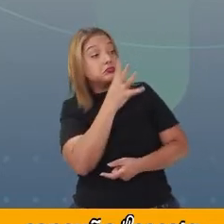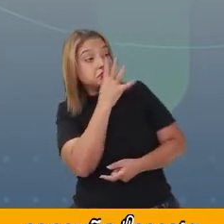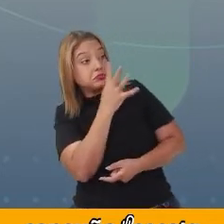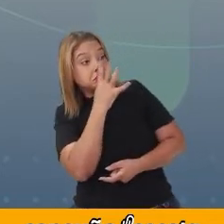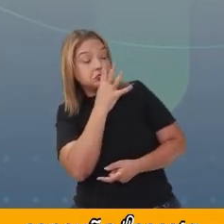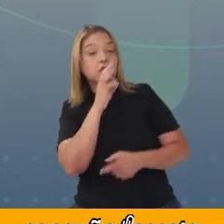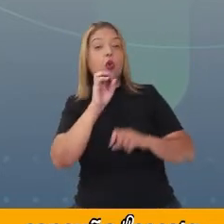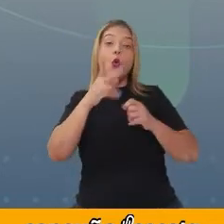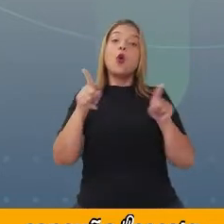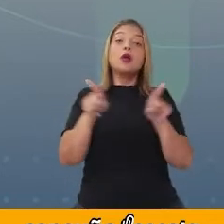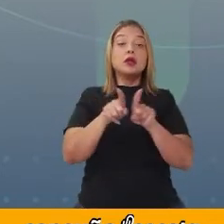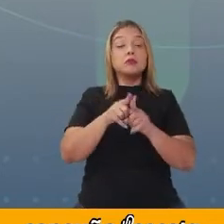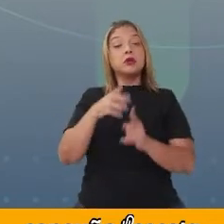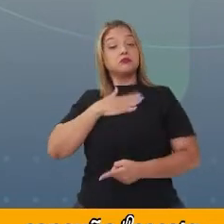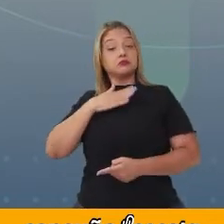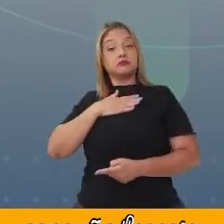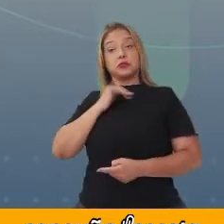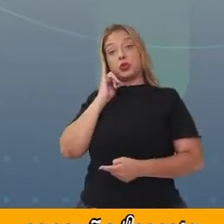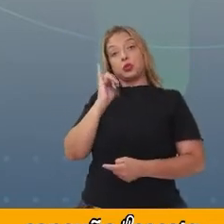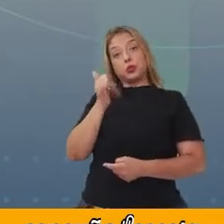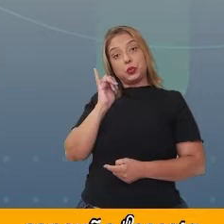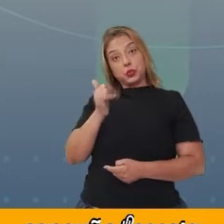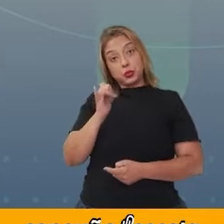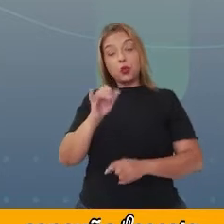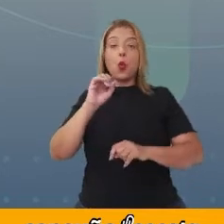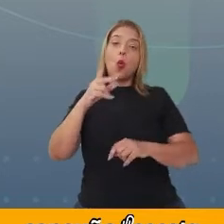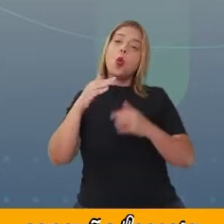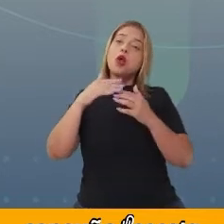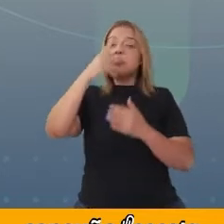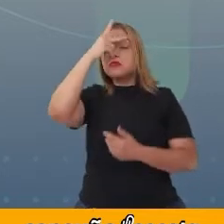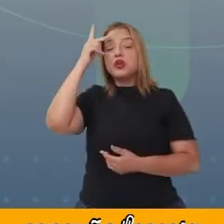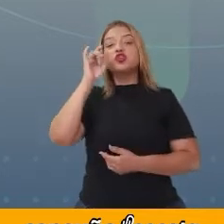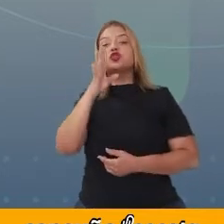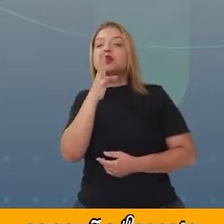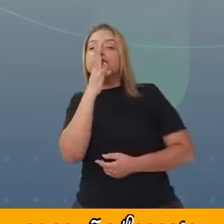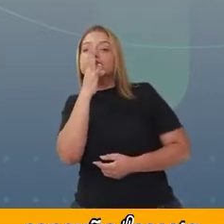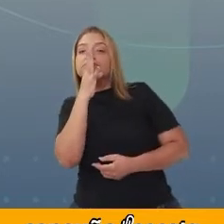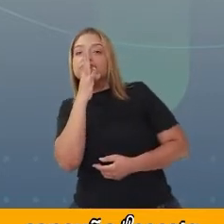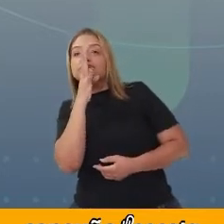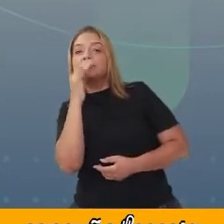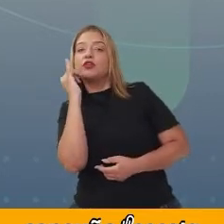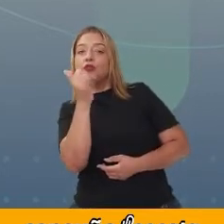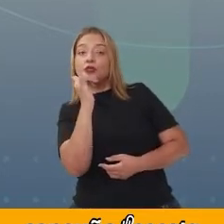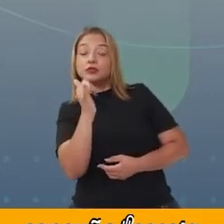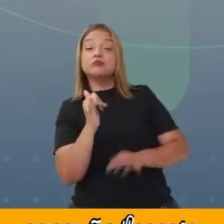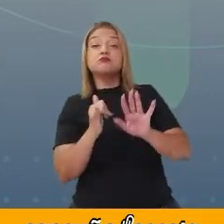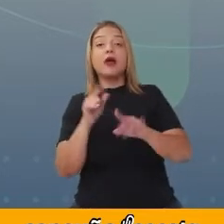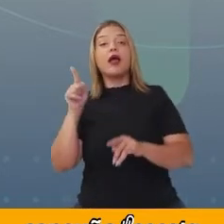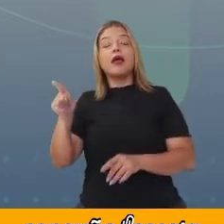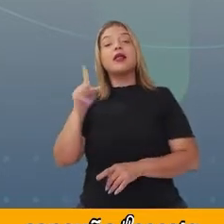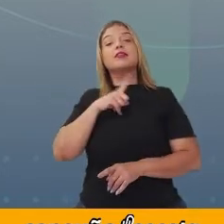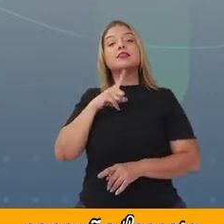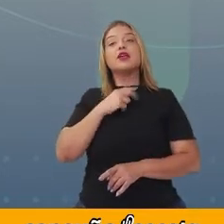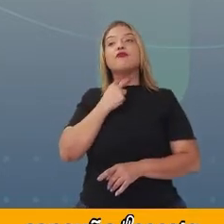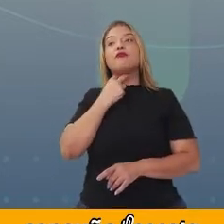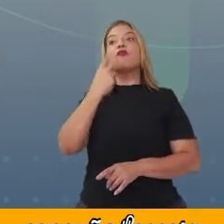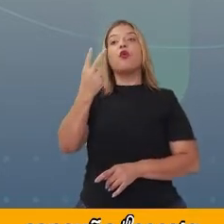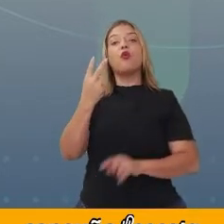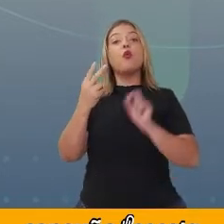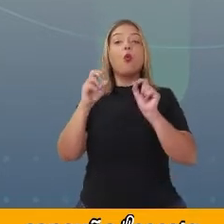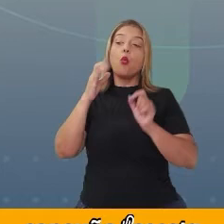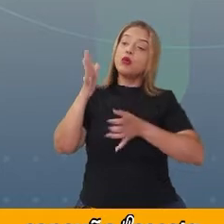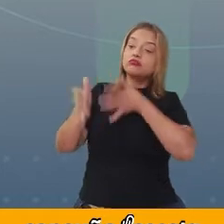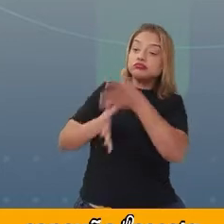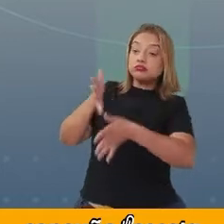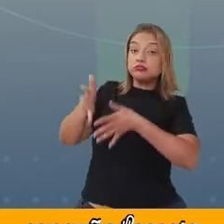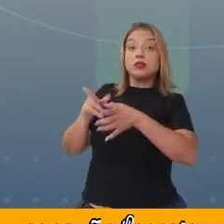pode participar da história ou não, ficar de fora apenas observando. Mas ele tem uma voz, ele que conta os fatos. Veja um